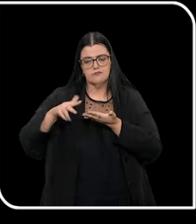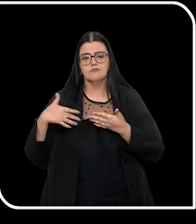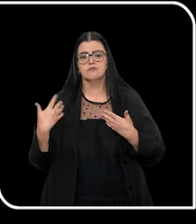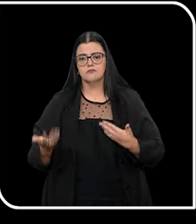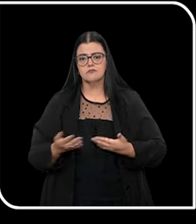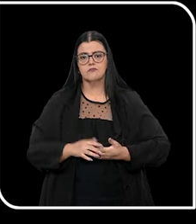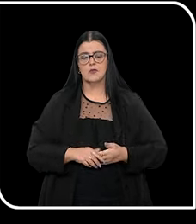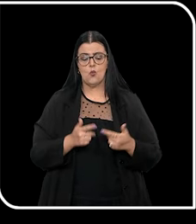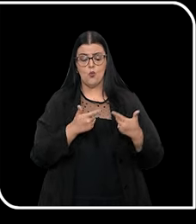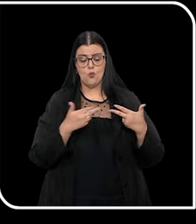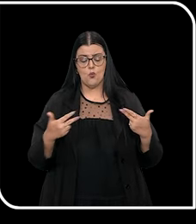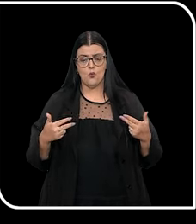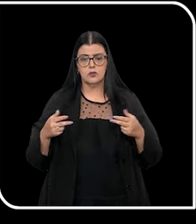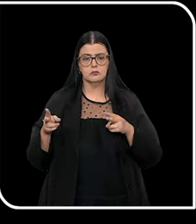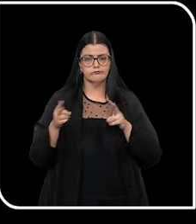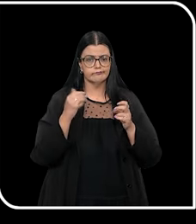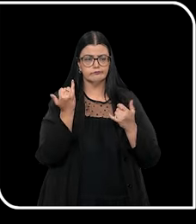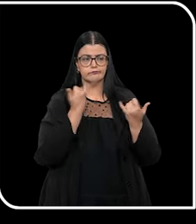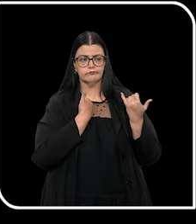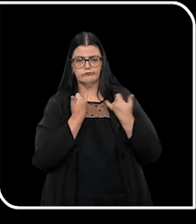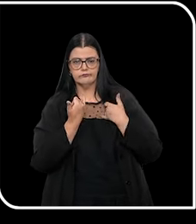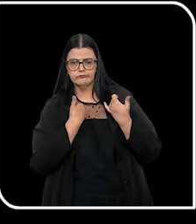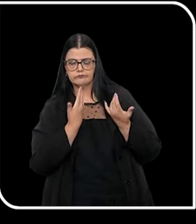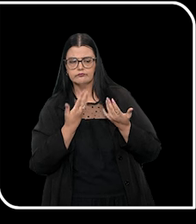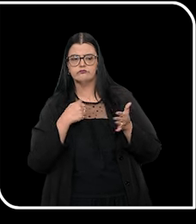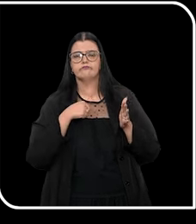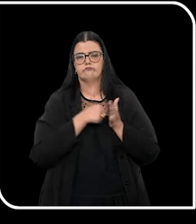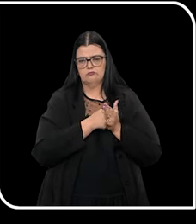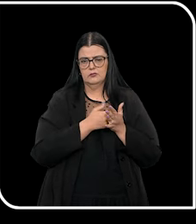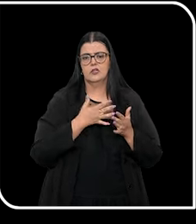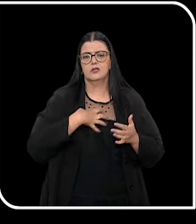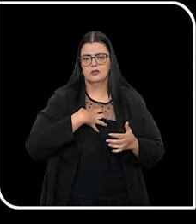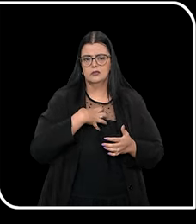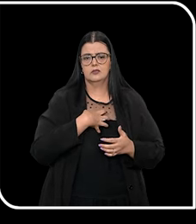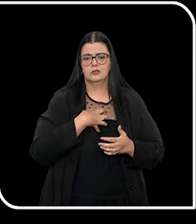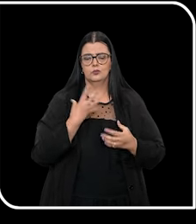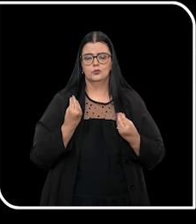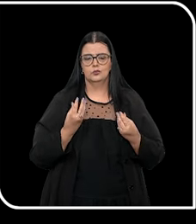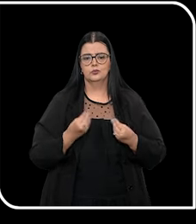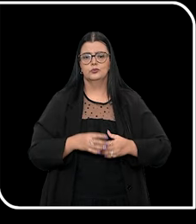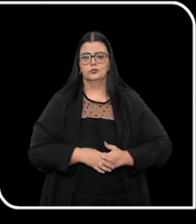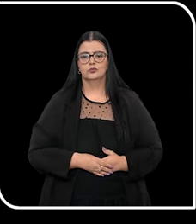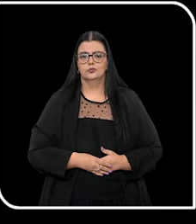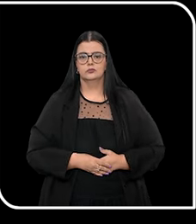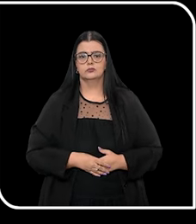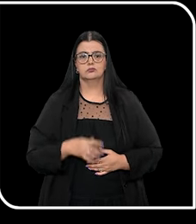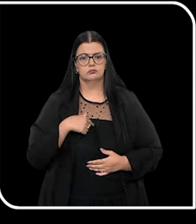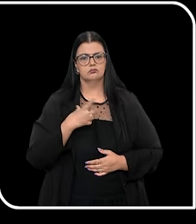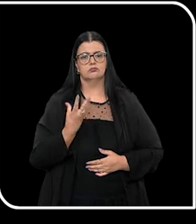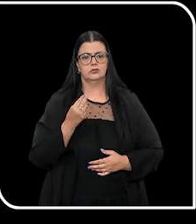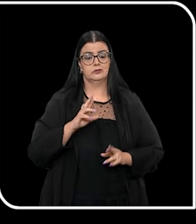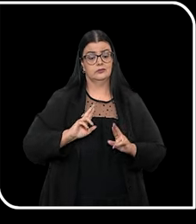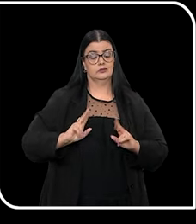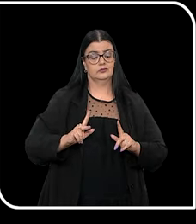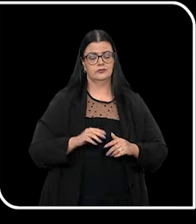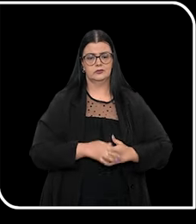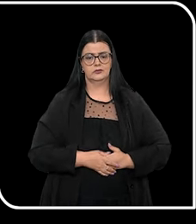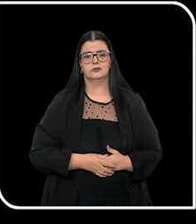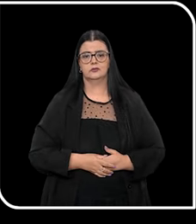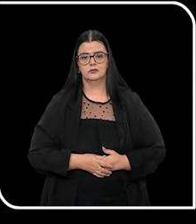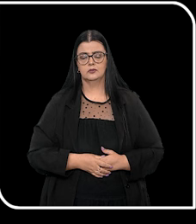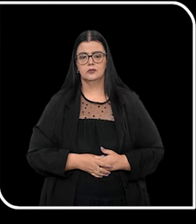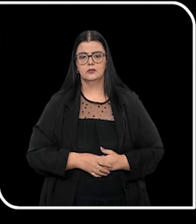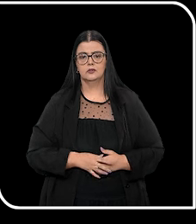Eh coisas que eu ouvi e que né batiam pegavam muito assim muito muito esquisito